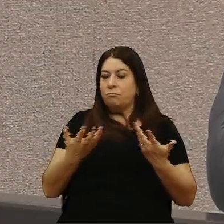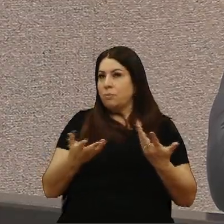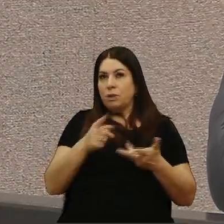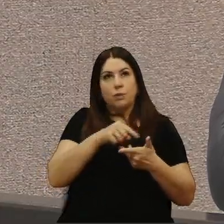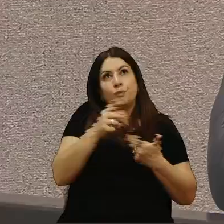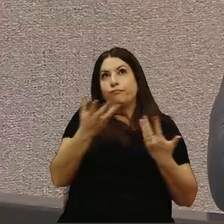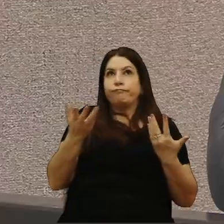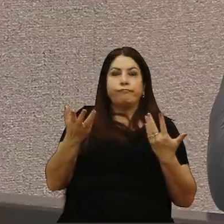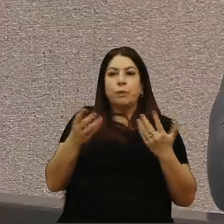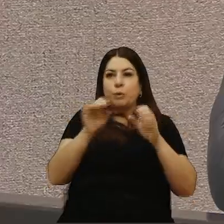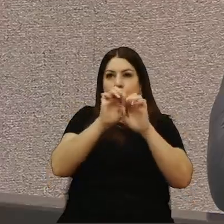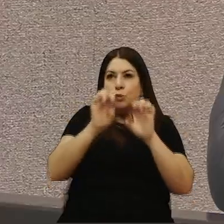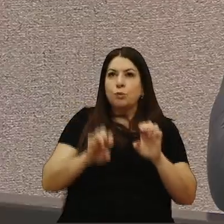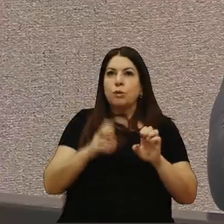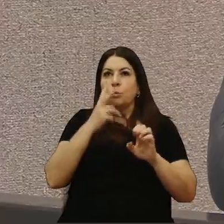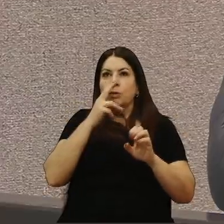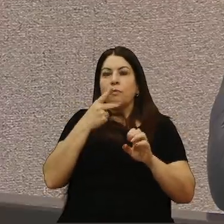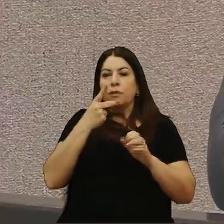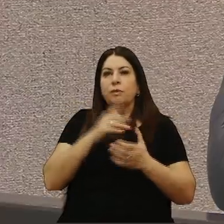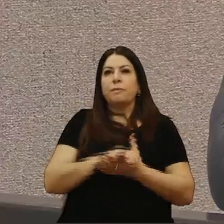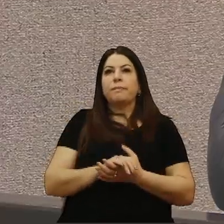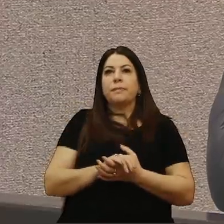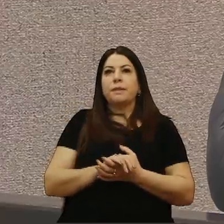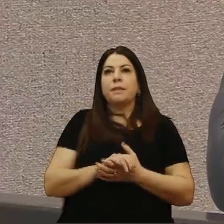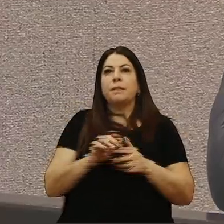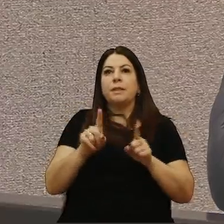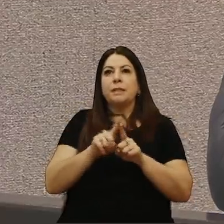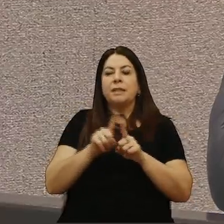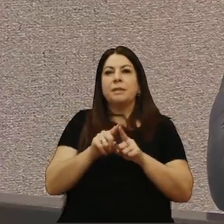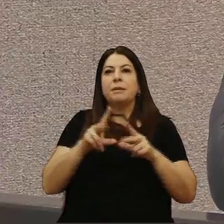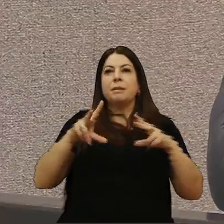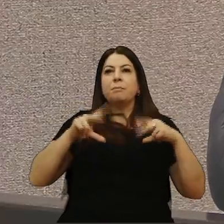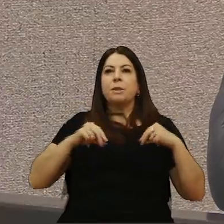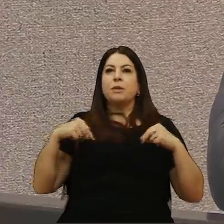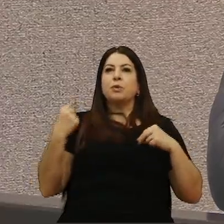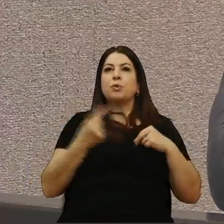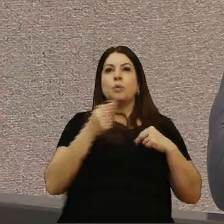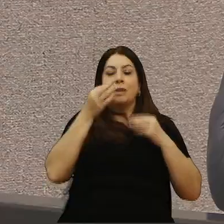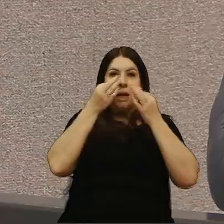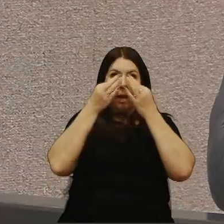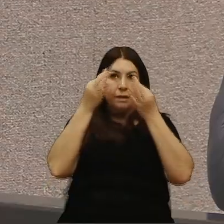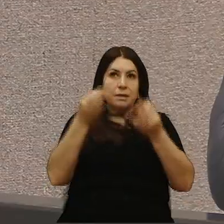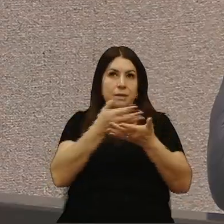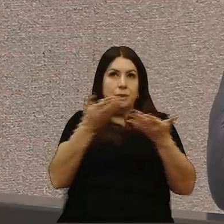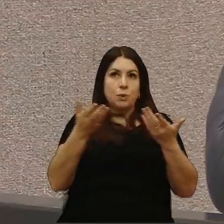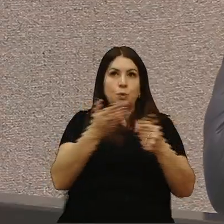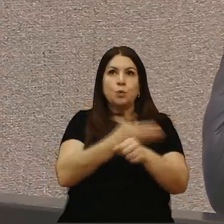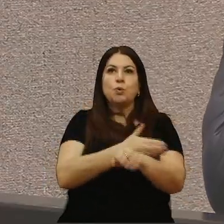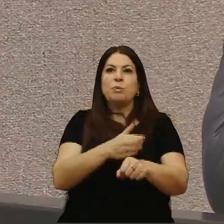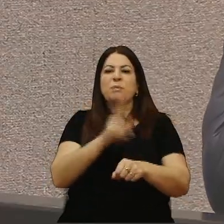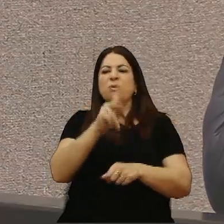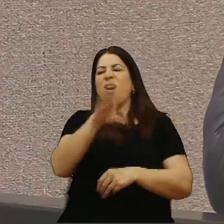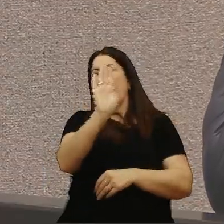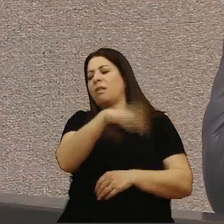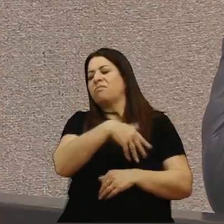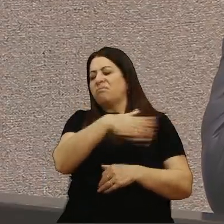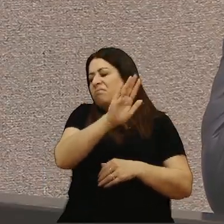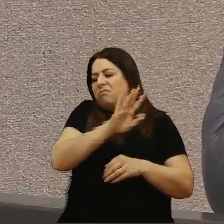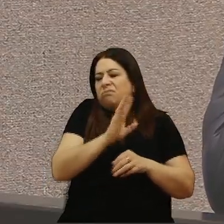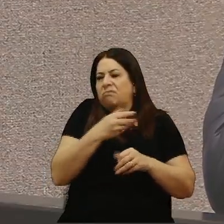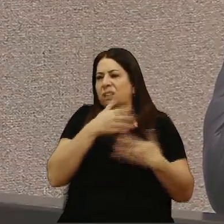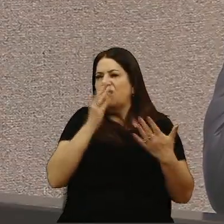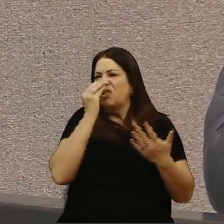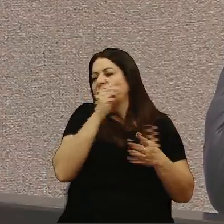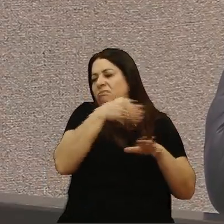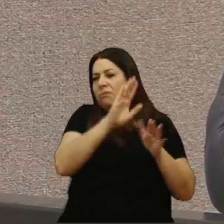isso não seja estrutural, como o senhor usou a expressão, e também merece a nossa atenção, porque também às vezes se acostuma e a pessoa não vai